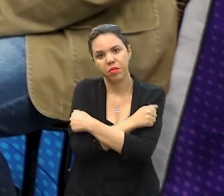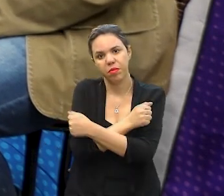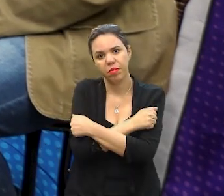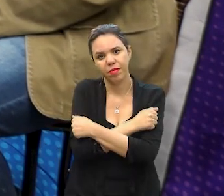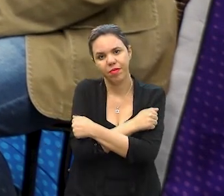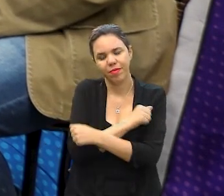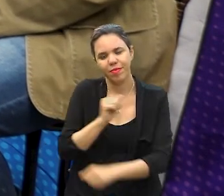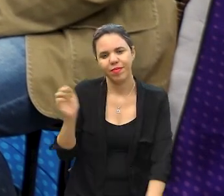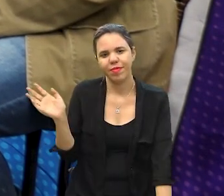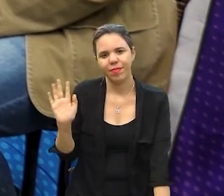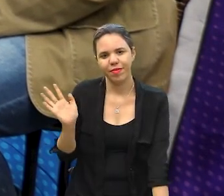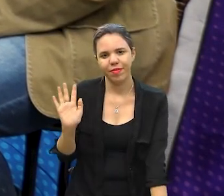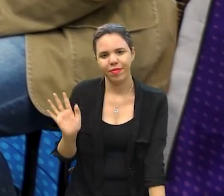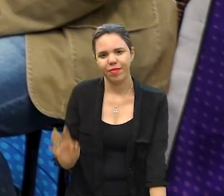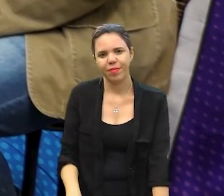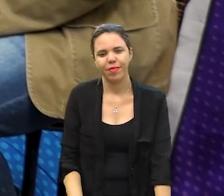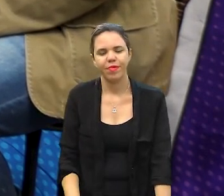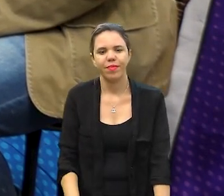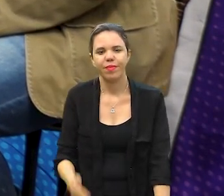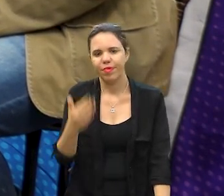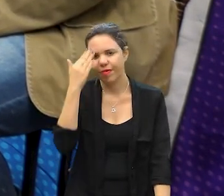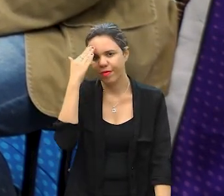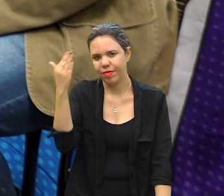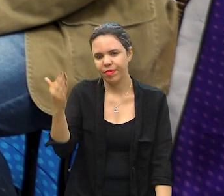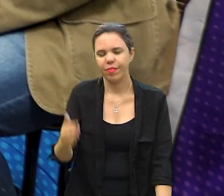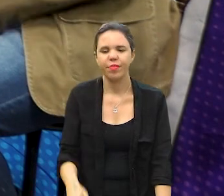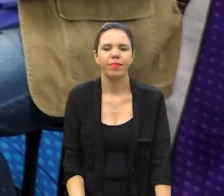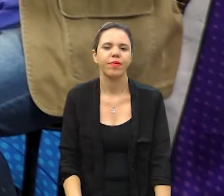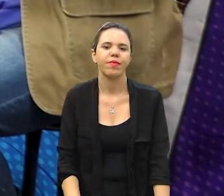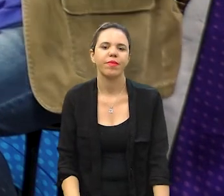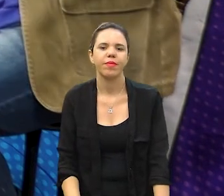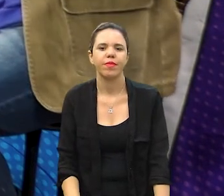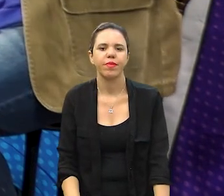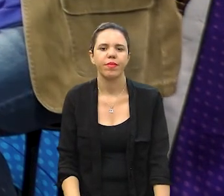Wagner. Até mais. Tchau, obrigado, pessoal. Até mais.